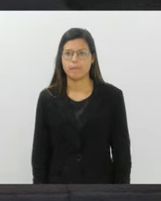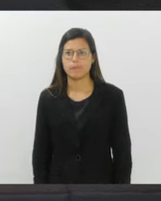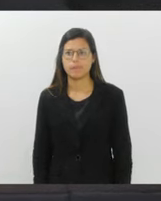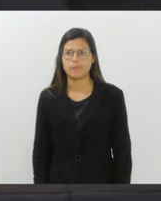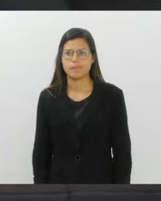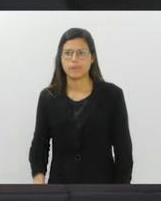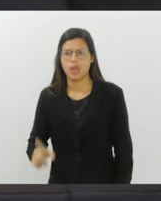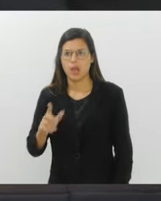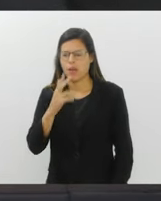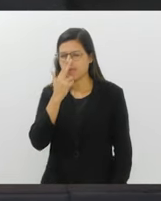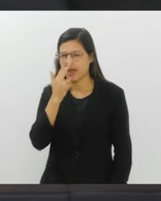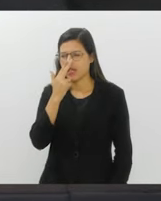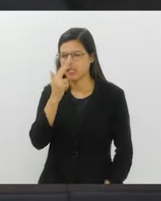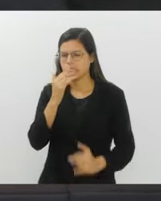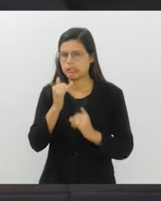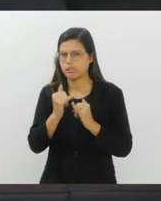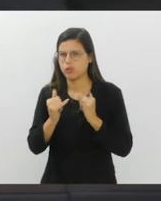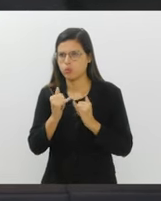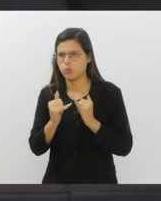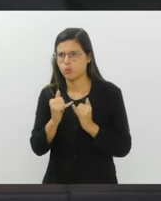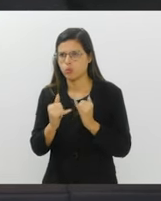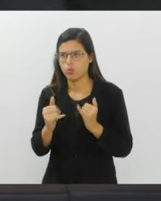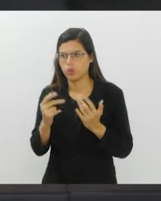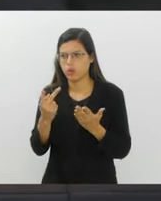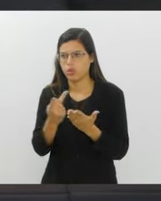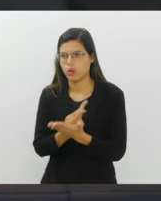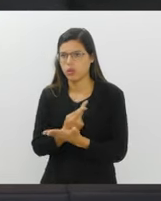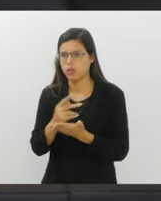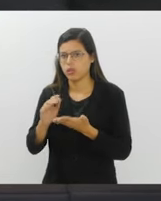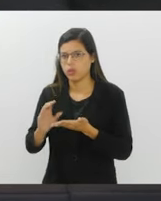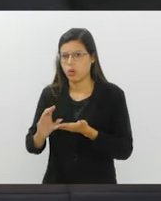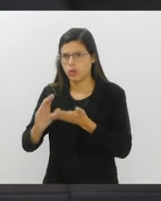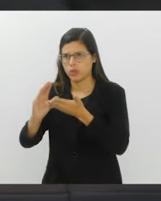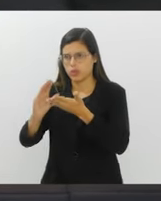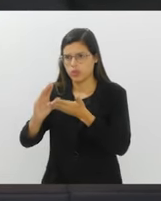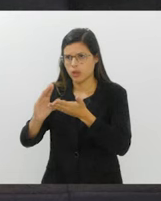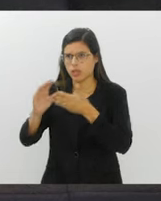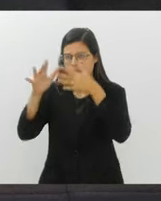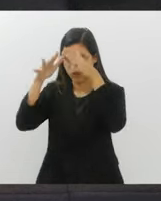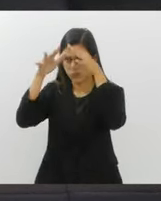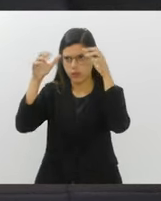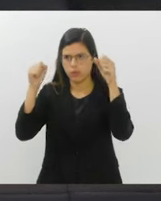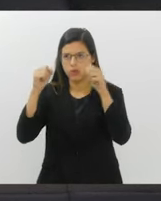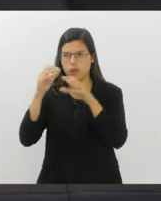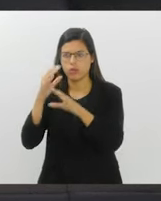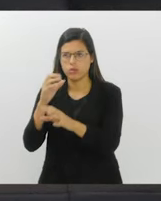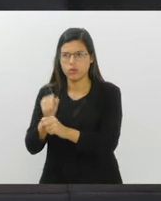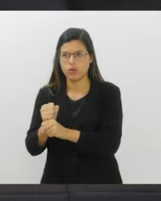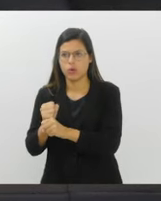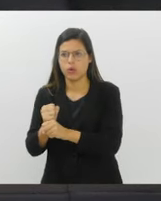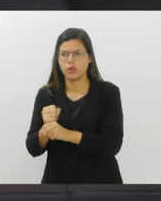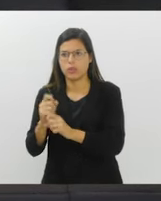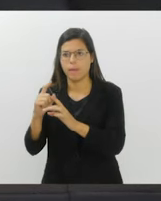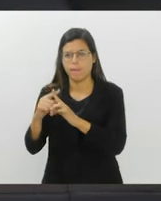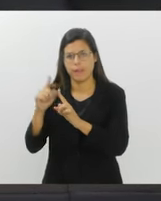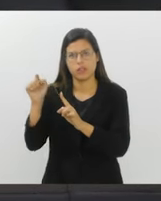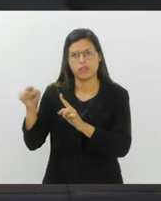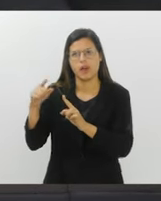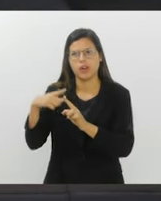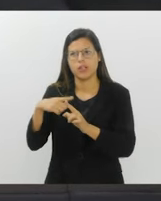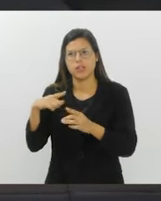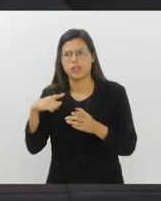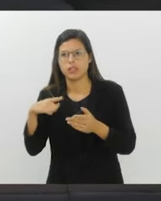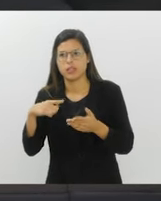comportamento similar que acontece com os conselheiros do Tribunal de Contas. Só que tem que no Tribunal tem divisão. São conselheiros,